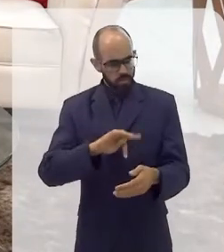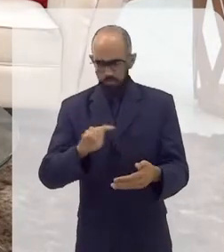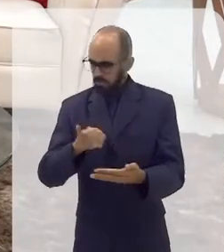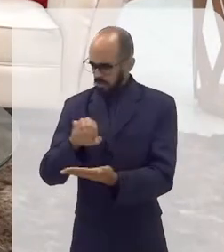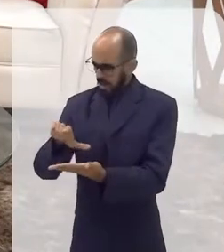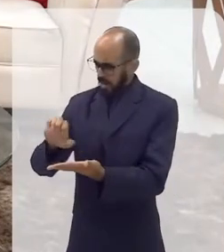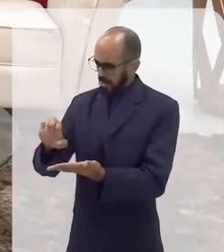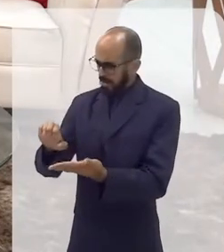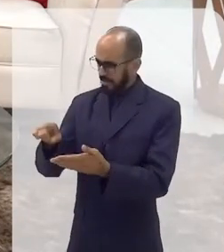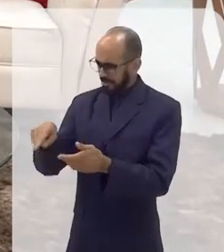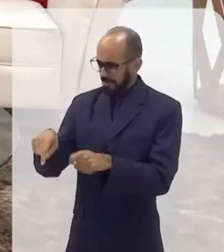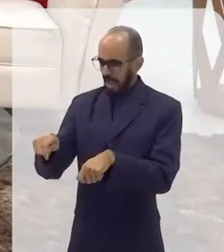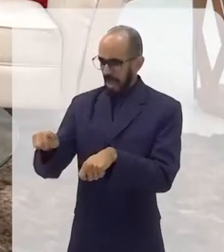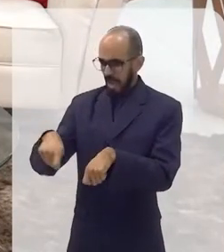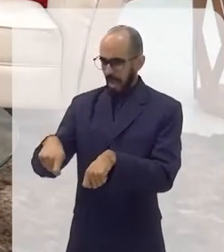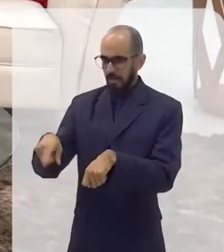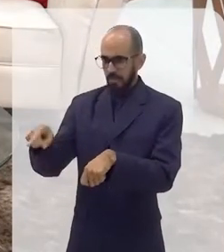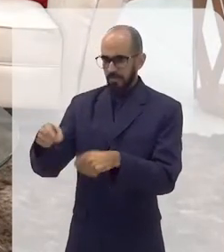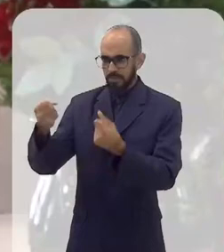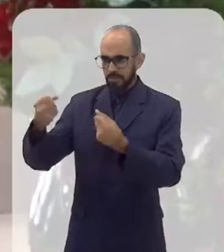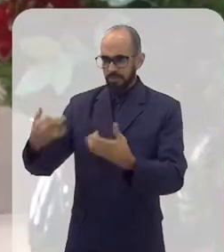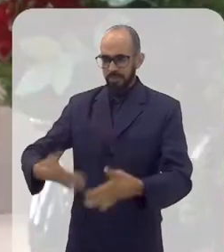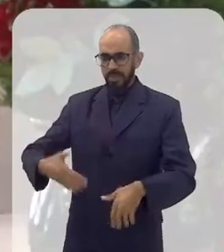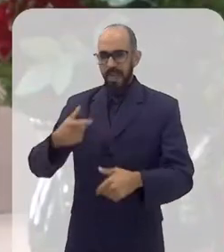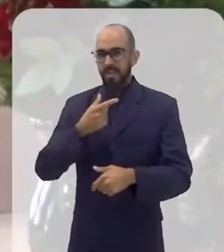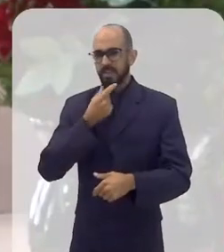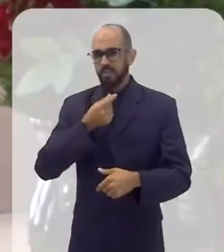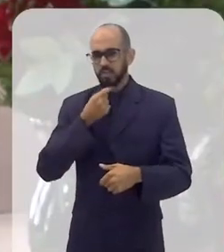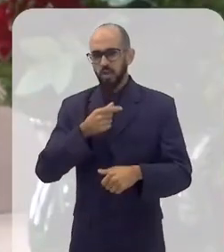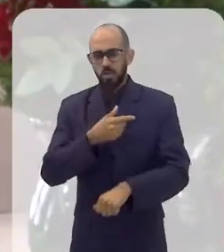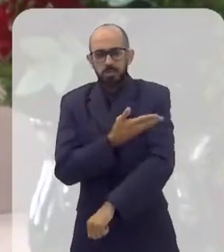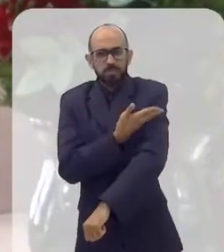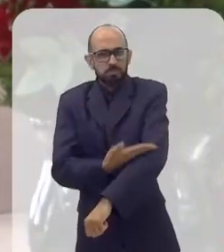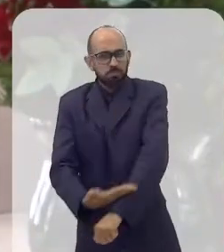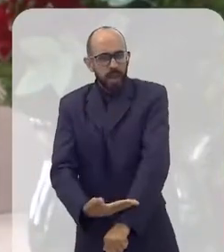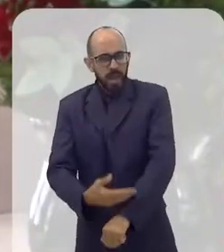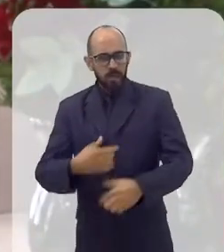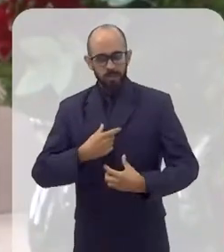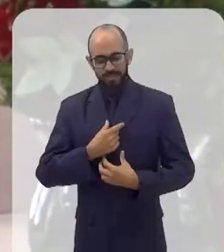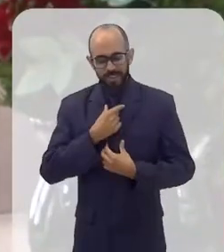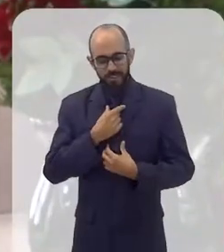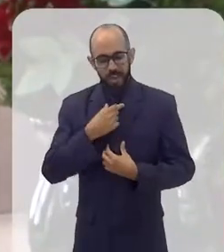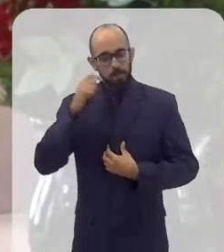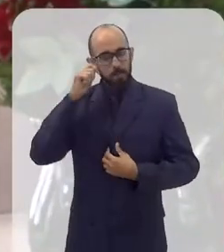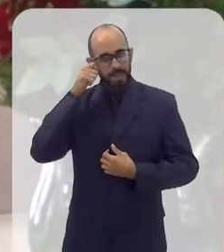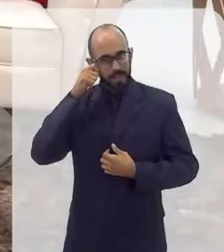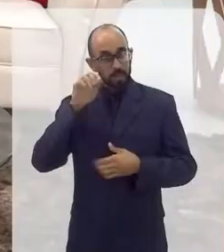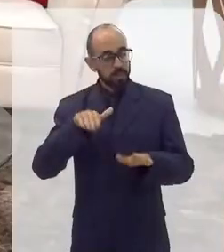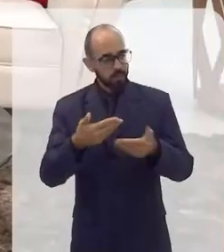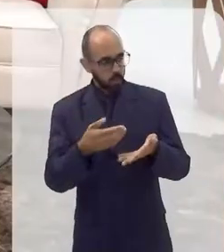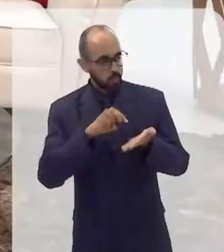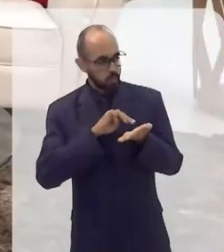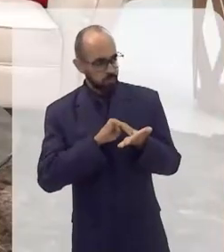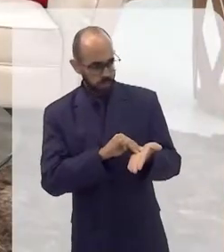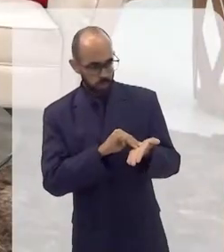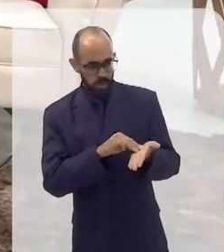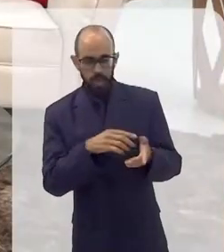Michele, talvez o que aqueles rapazes de camisa branca e gravata, com a plaquetinha Sim, preta, fazem? Sim, ele chamou a atenção na Expo. Então, os